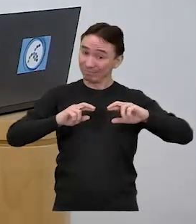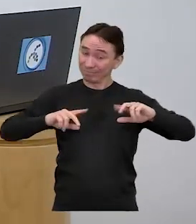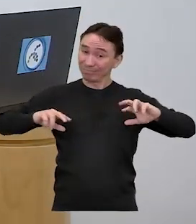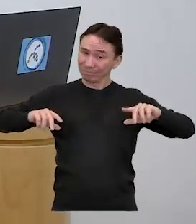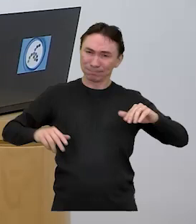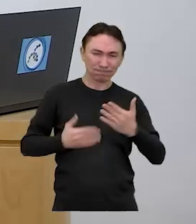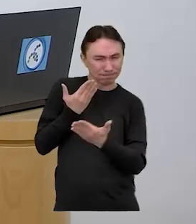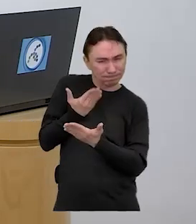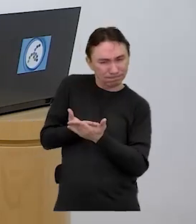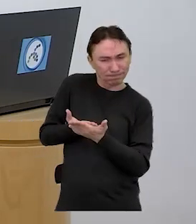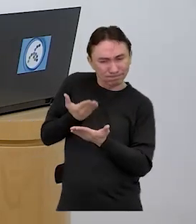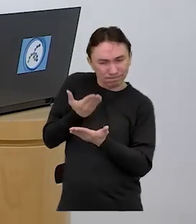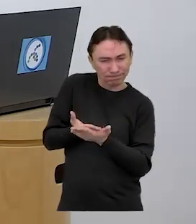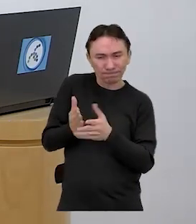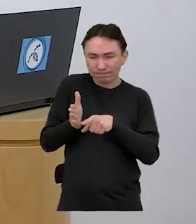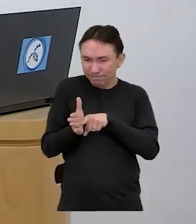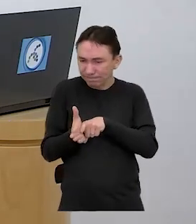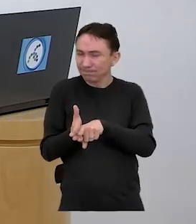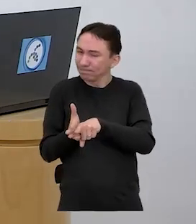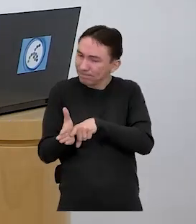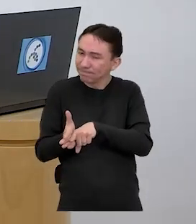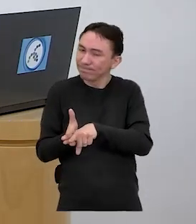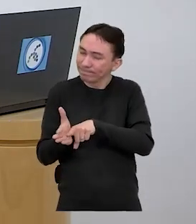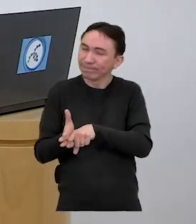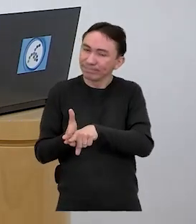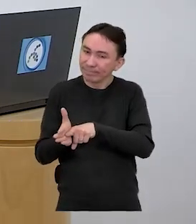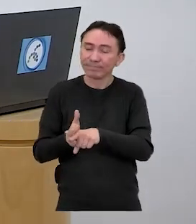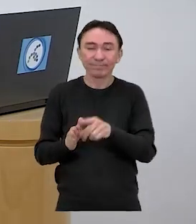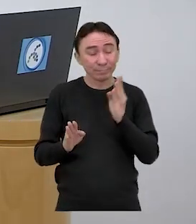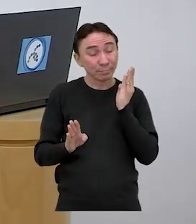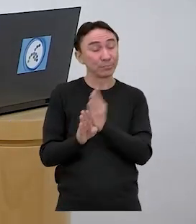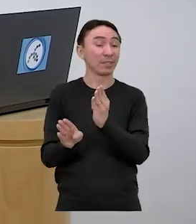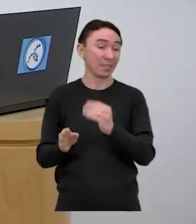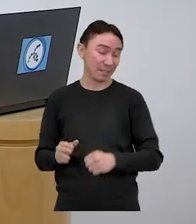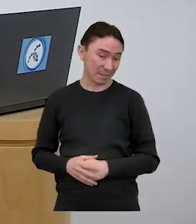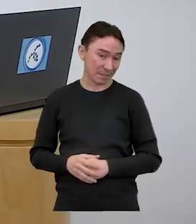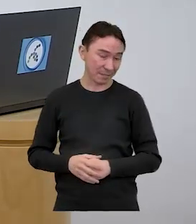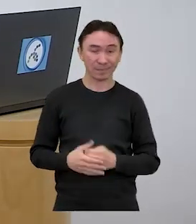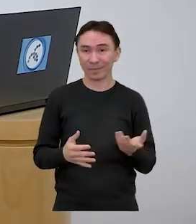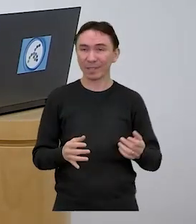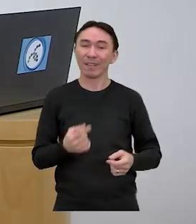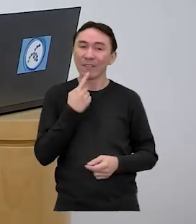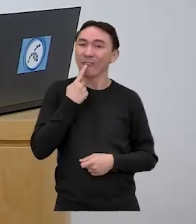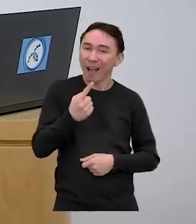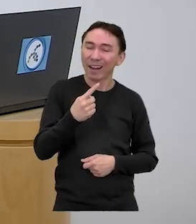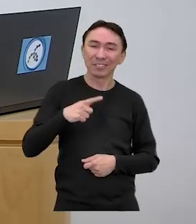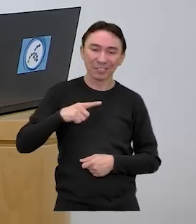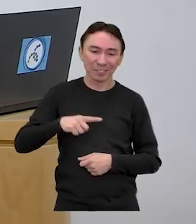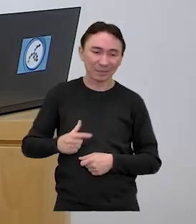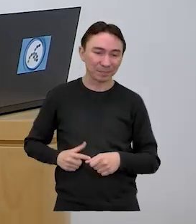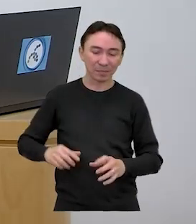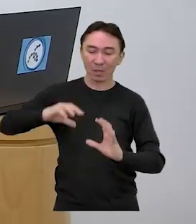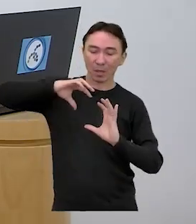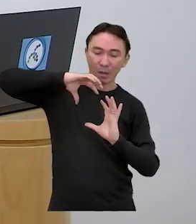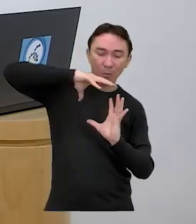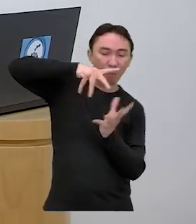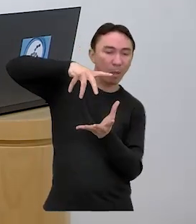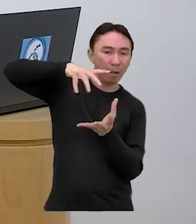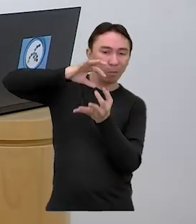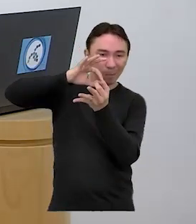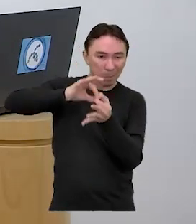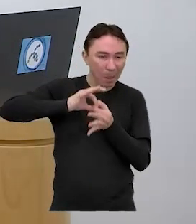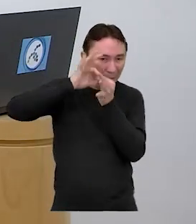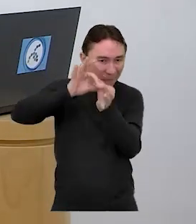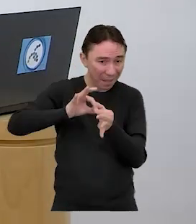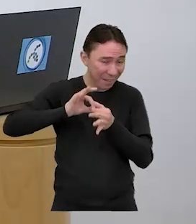Milton Santos aí retratando sobre essa questão aí, principalmente quando falamos de globalização. E quando ele fala de espaço,